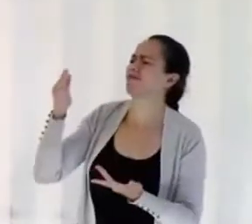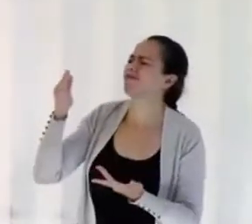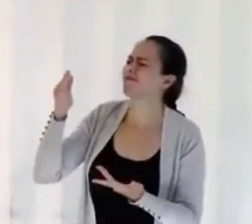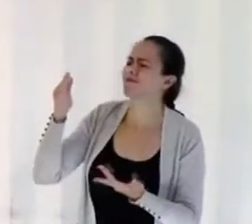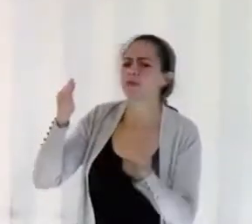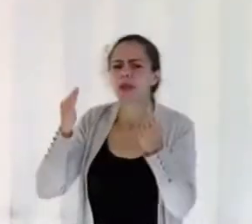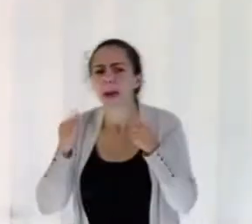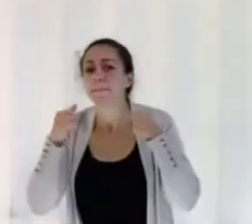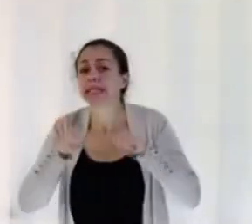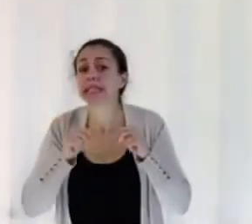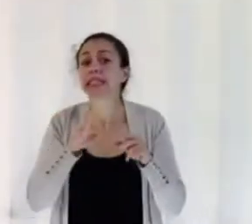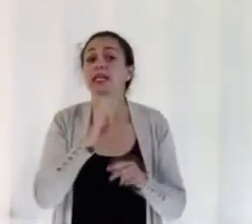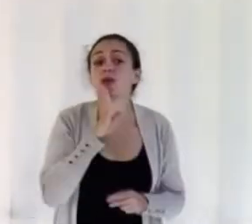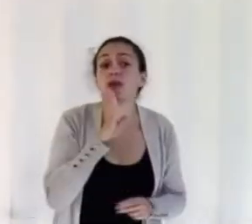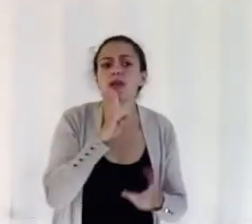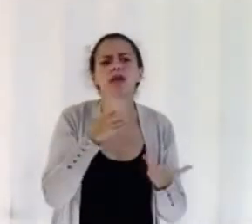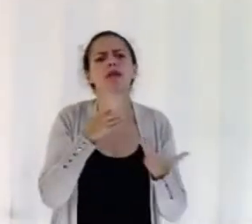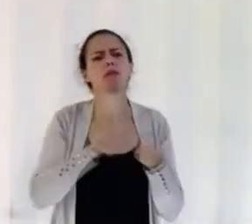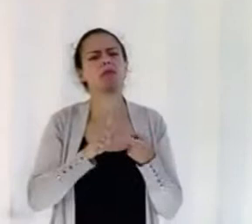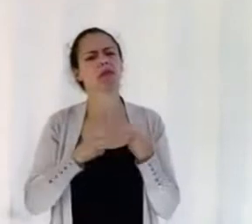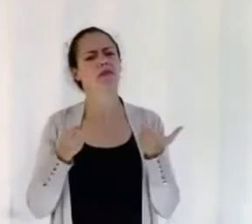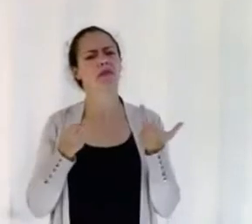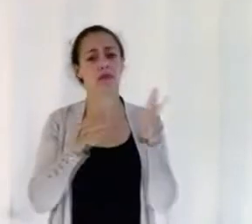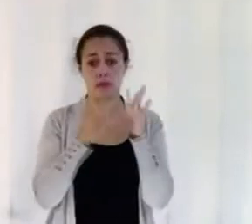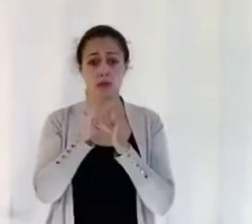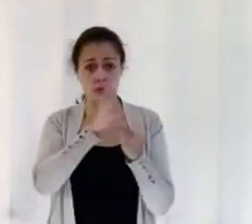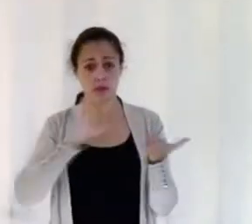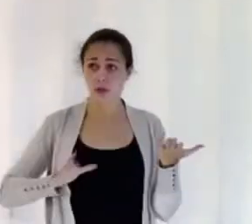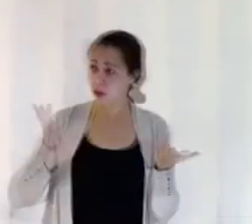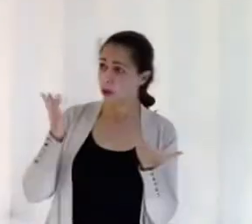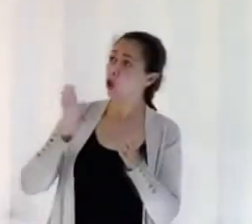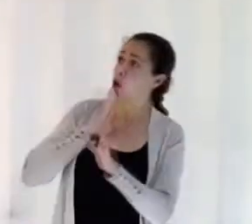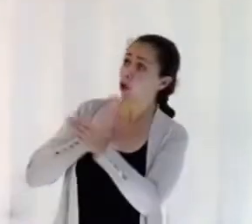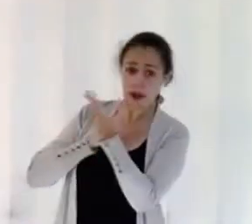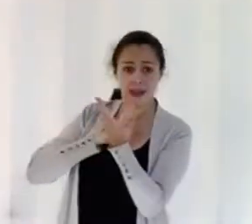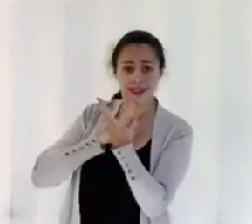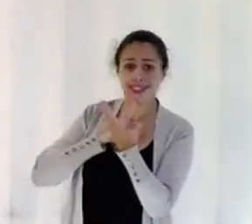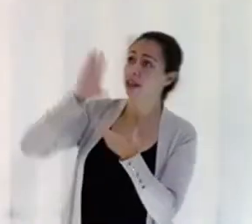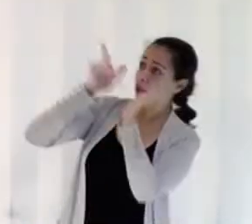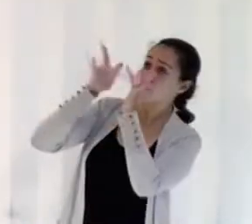assim como Cristo, o bom pastor, conhece cada uma das suas ovelhas, nós também precisamos